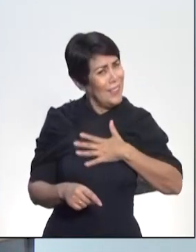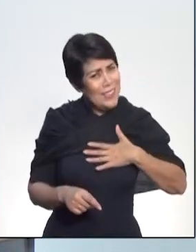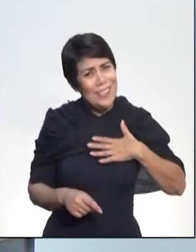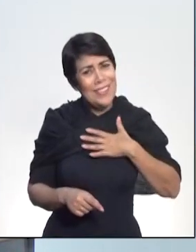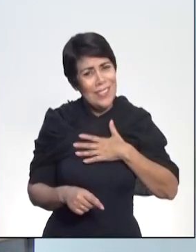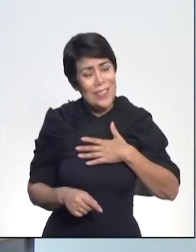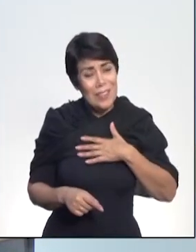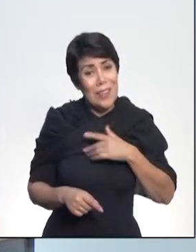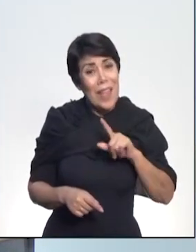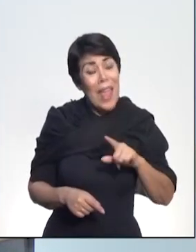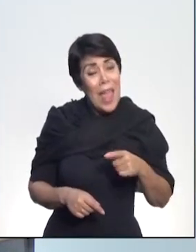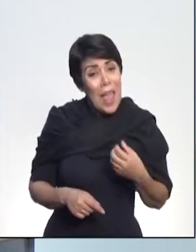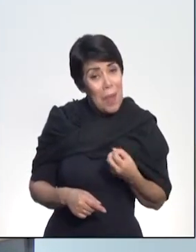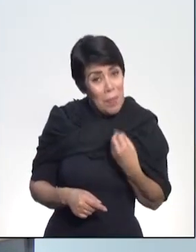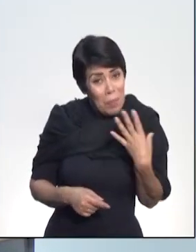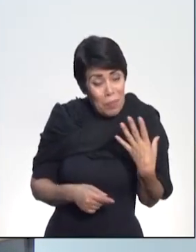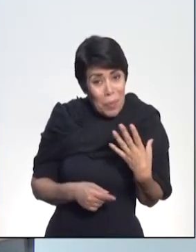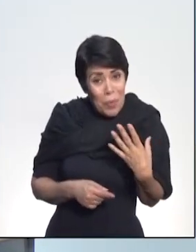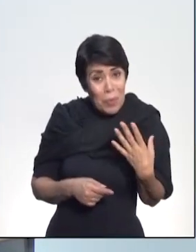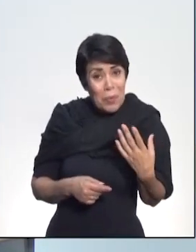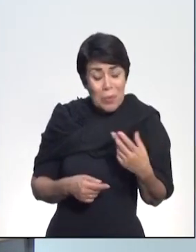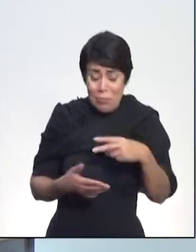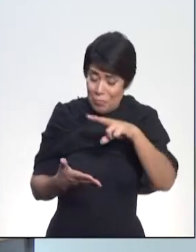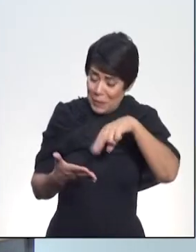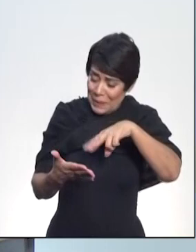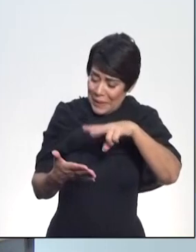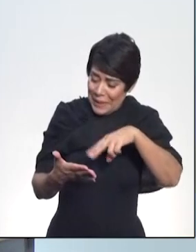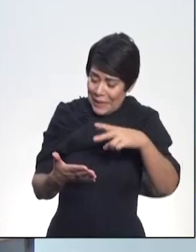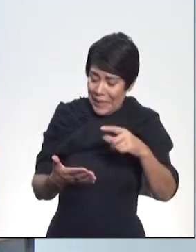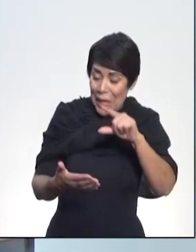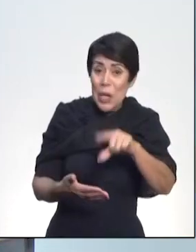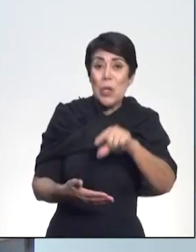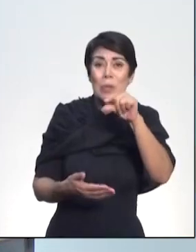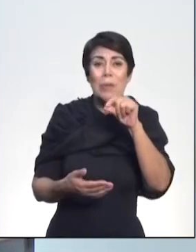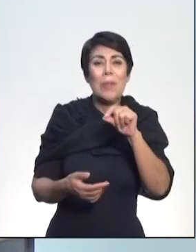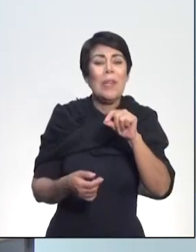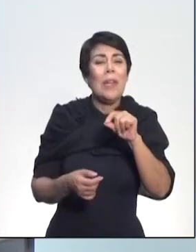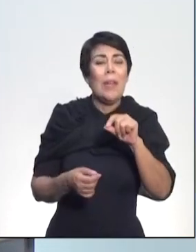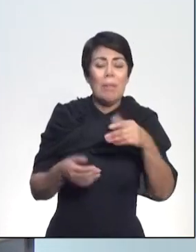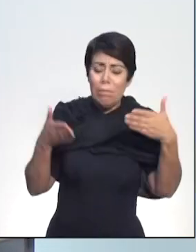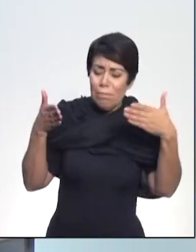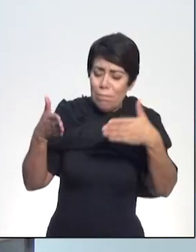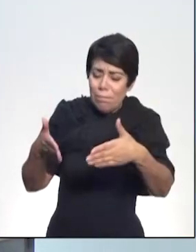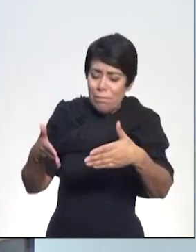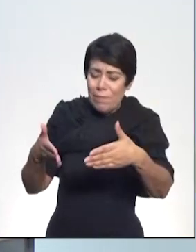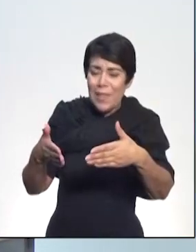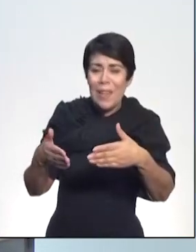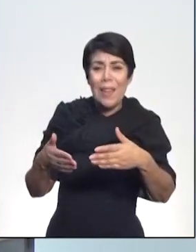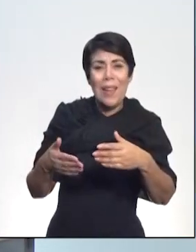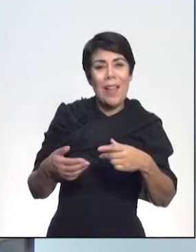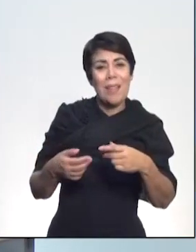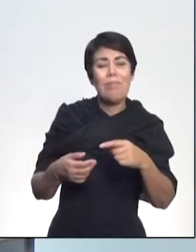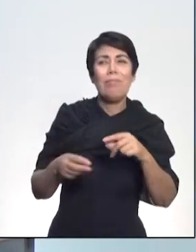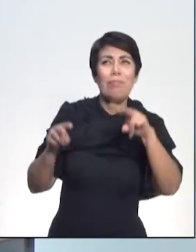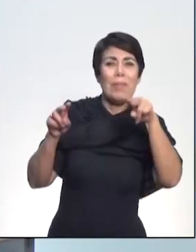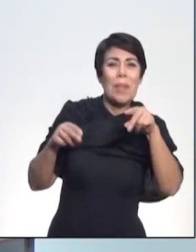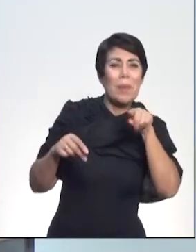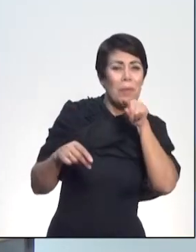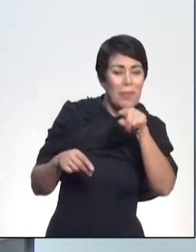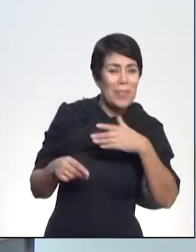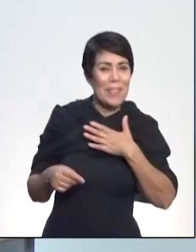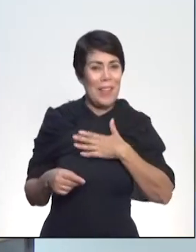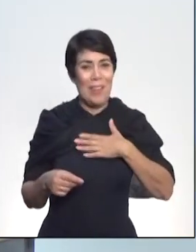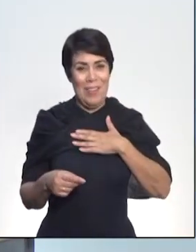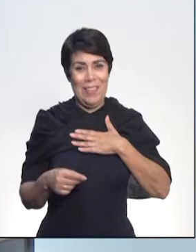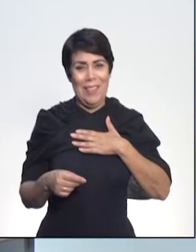muito bom quando a gente pode ler aquilo, né, se concentrar naquela leitura que a gente gosta, aquela leitura